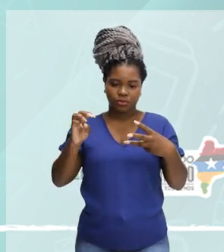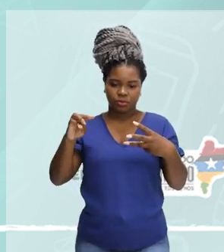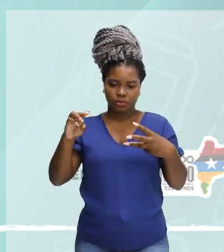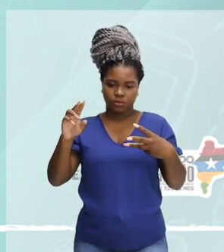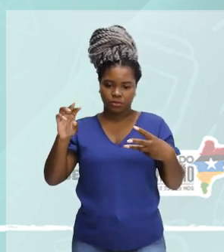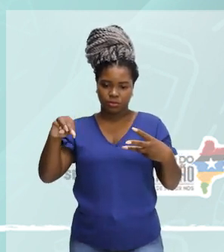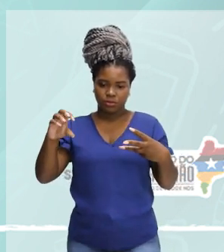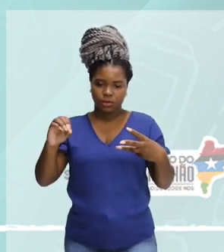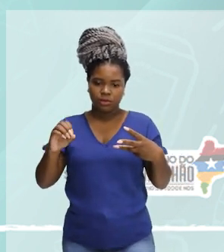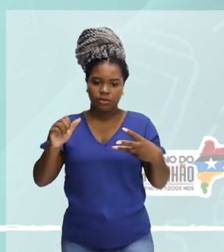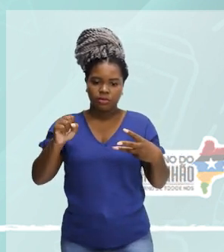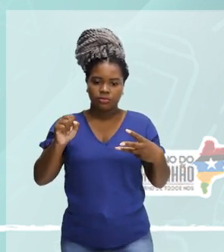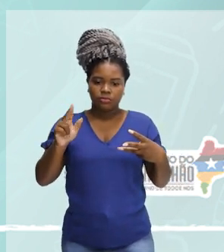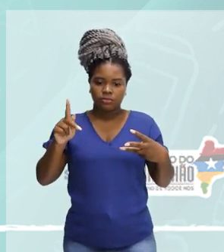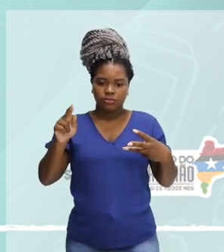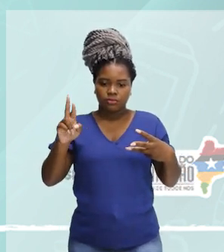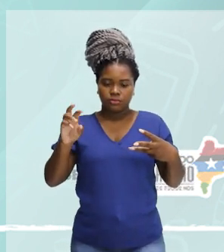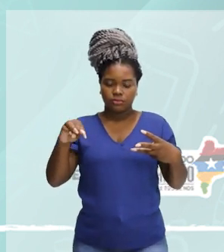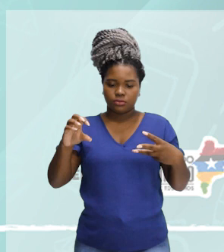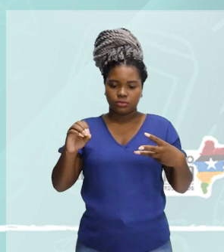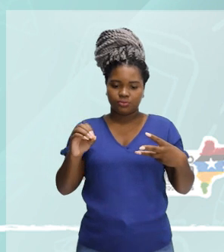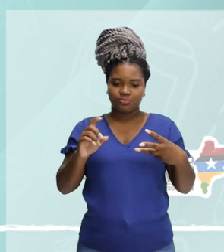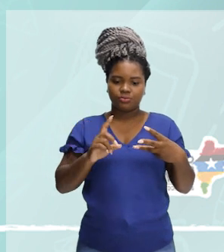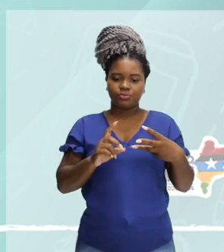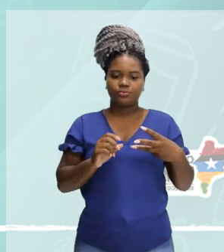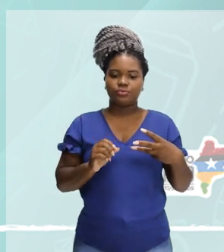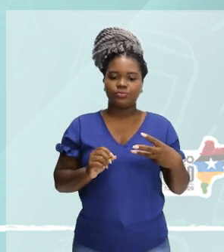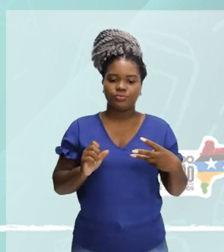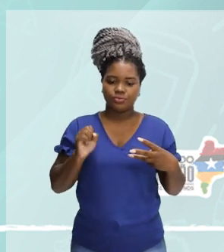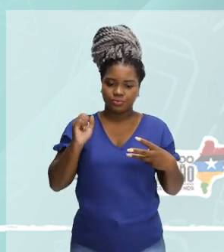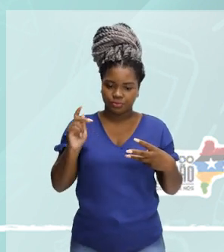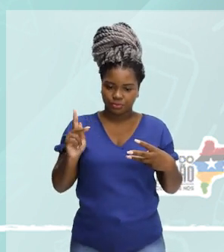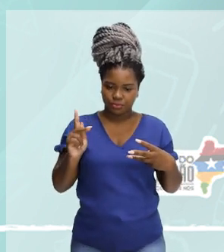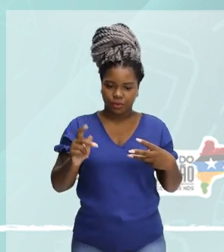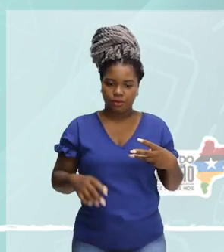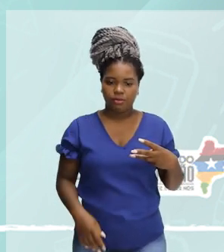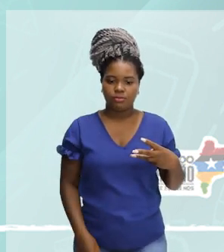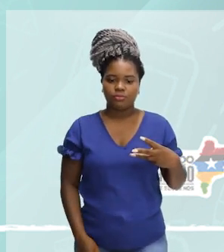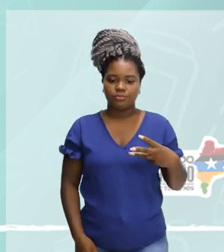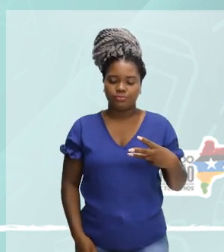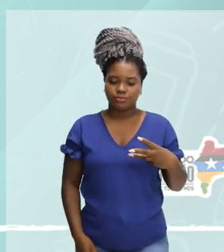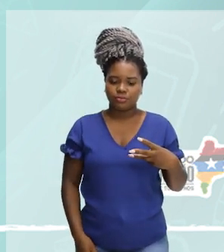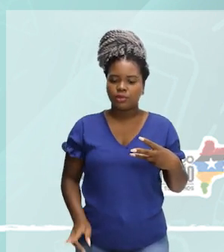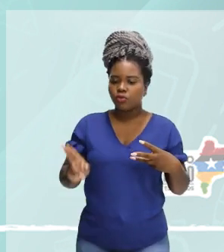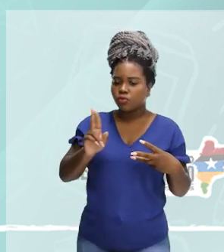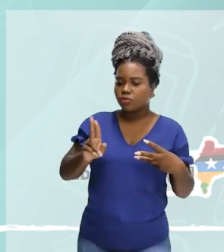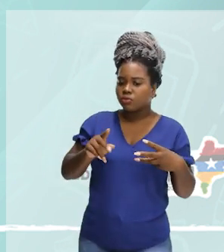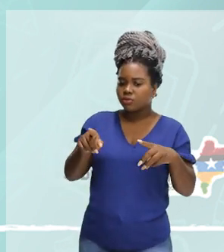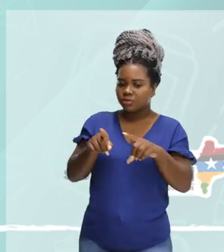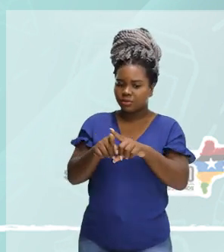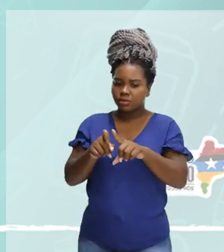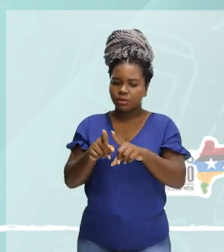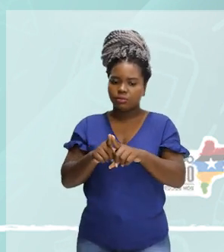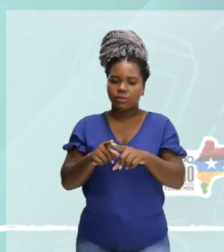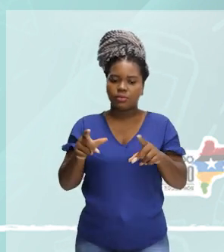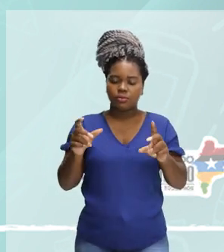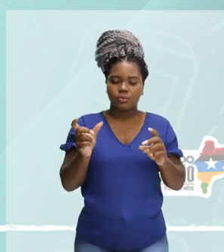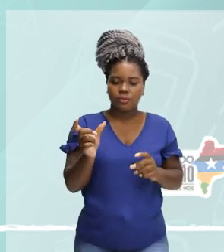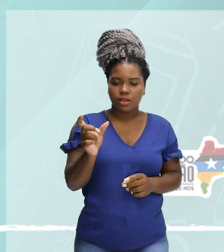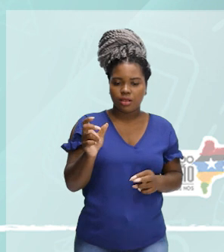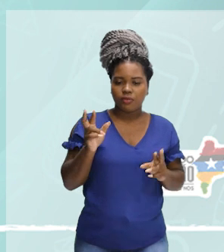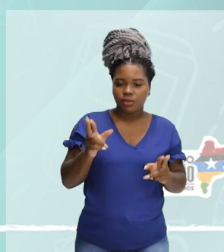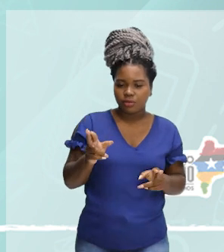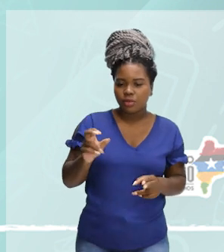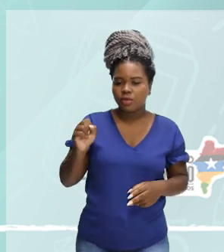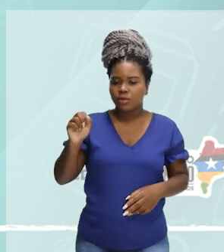sumo, supremo ou altíssimo. Eu também utilizo essas mesmas palavras para a língua